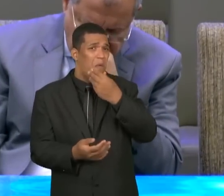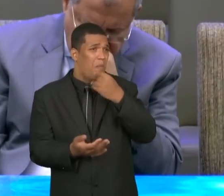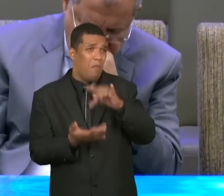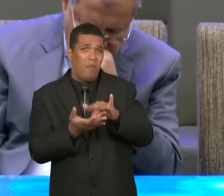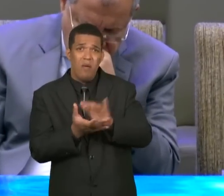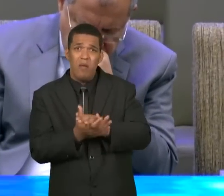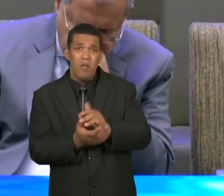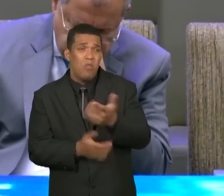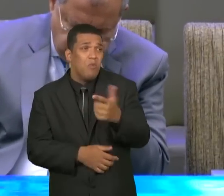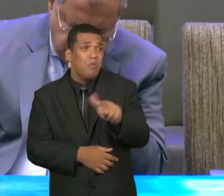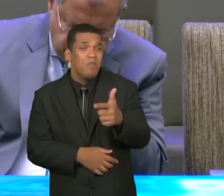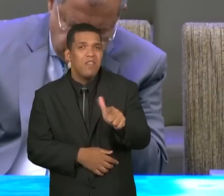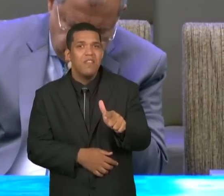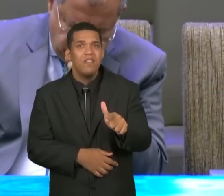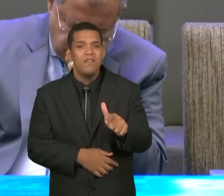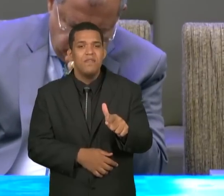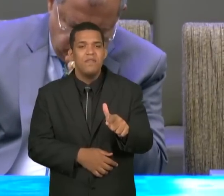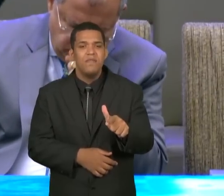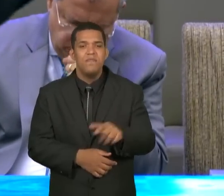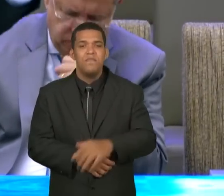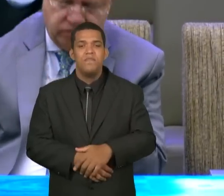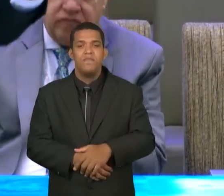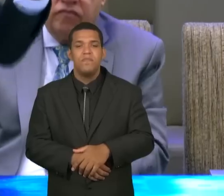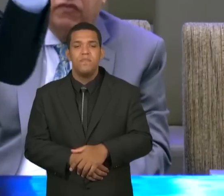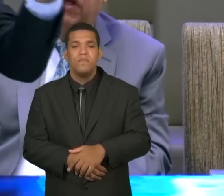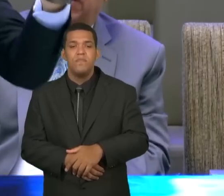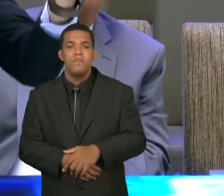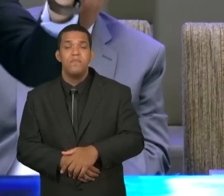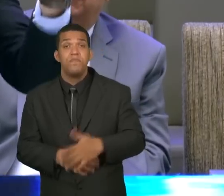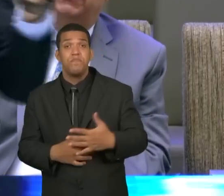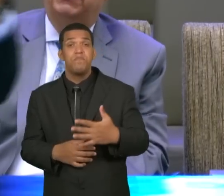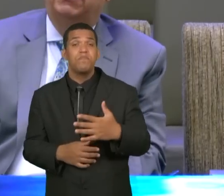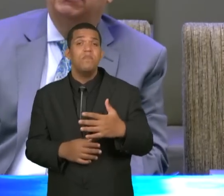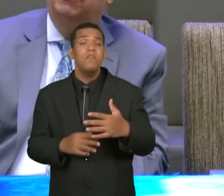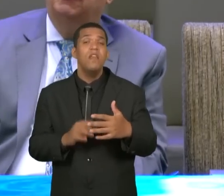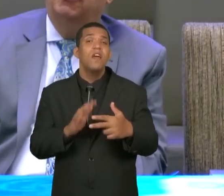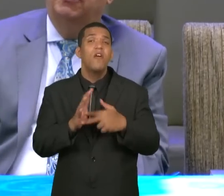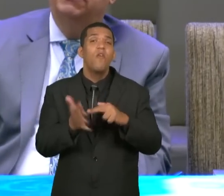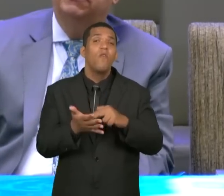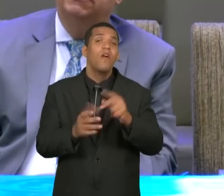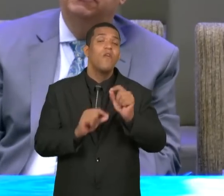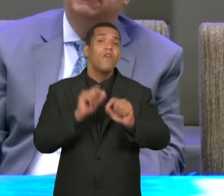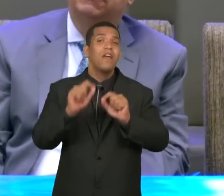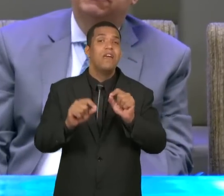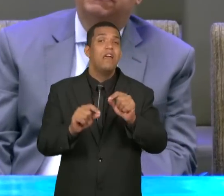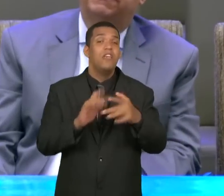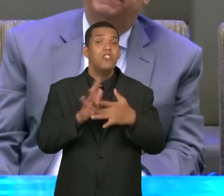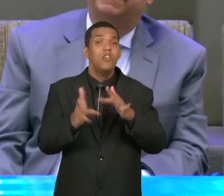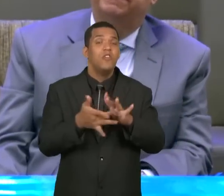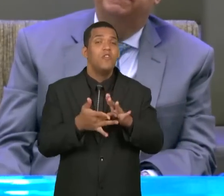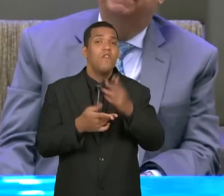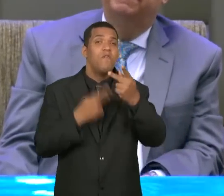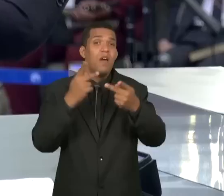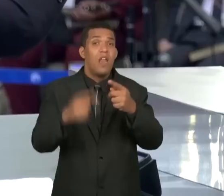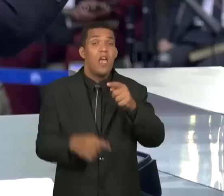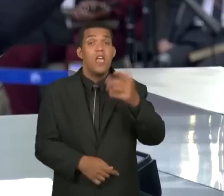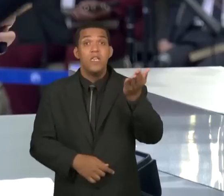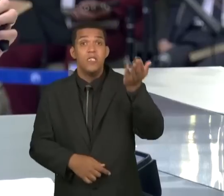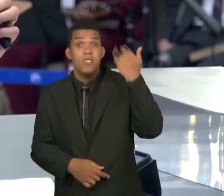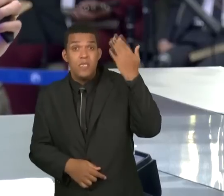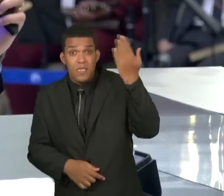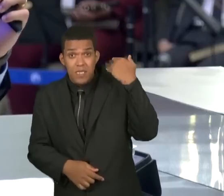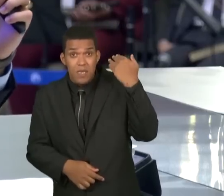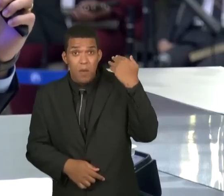Deus está dizendo coloca o teu passado diante de mim porque aquilo que eu